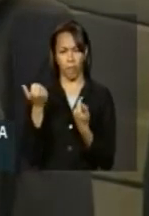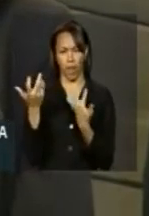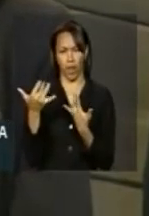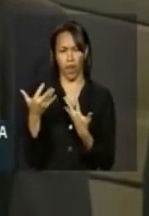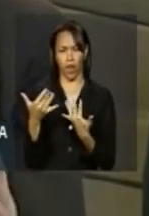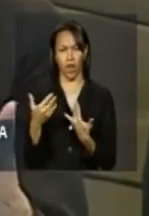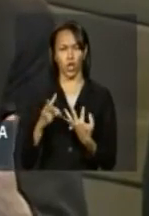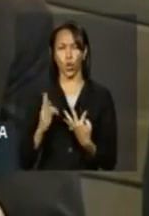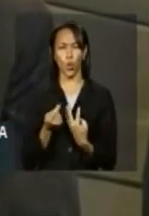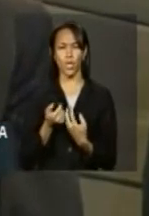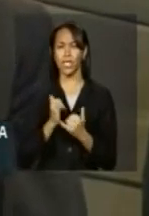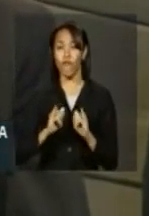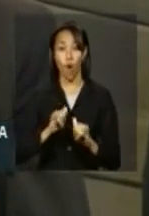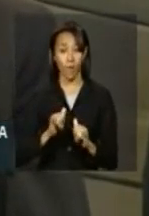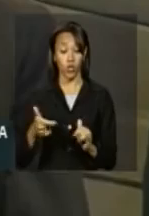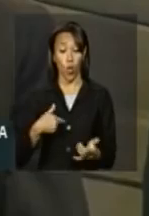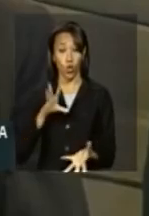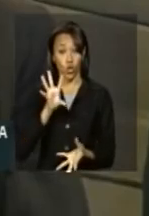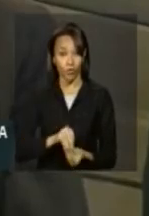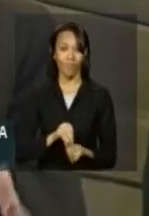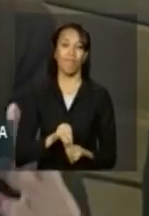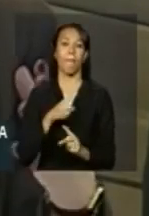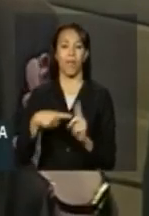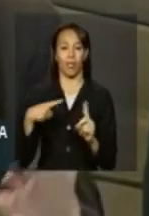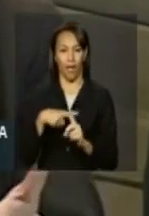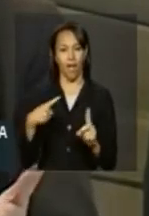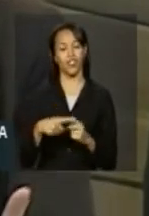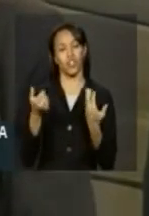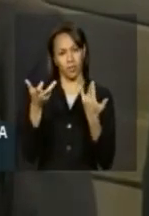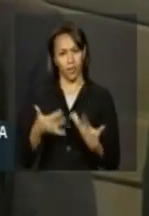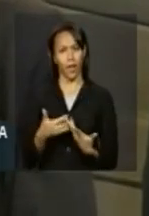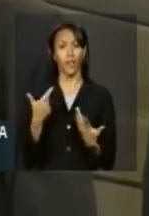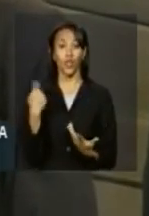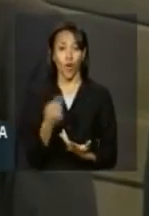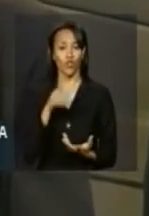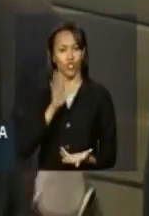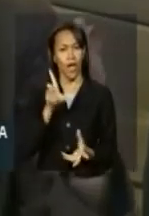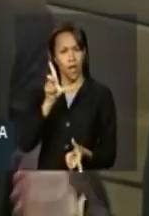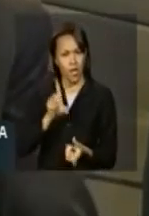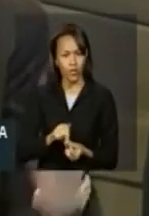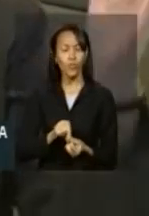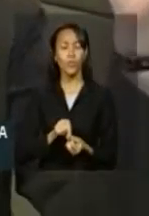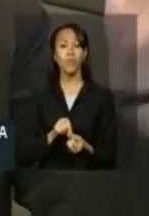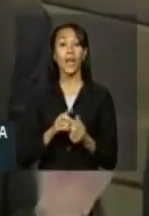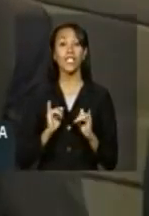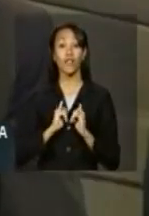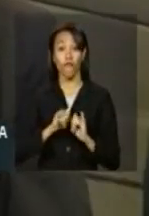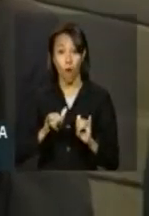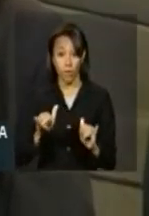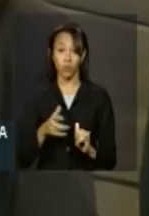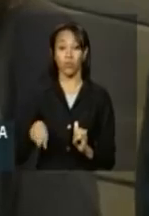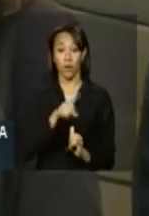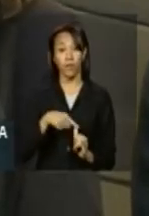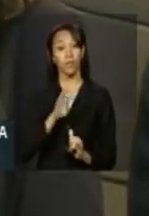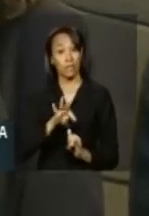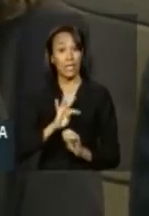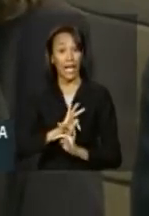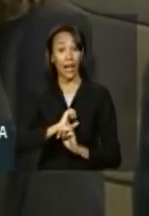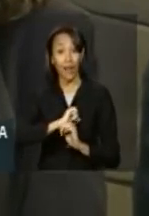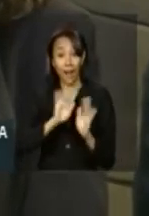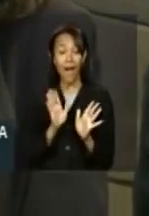todas as informações, eu devo reduzir aqui para metade, porque a gente sintetizou, então, as informações, visto que estão todas